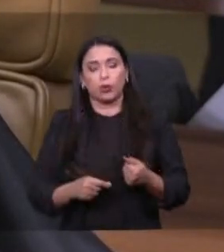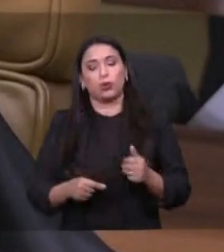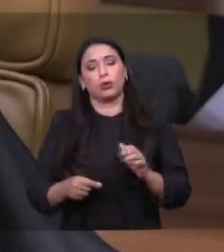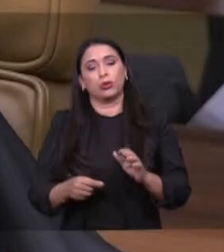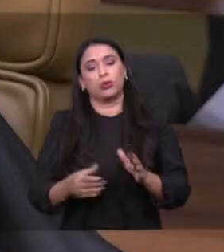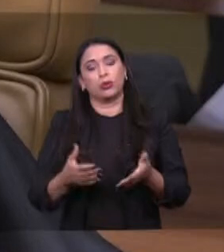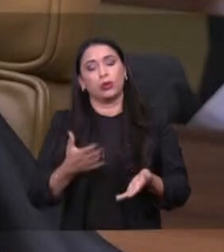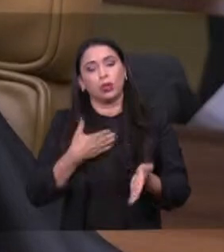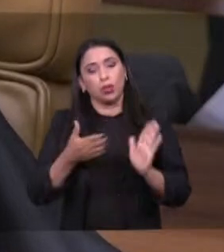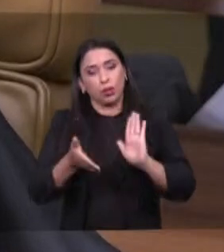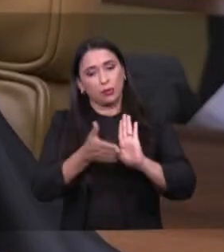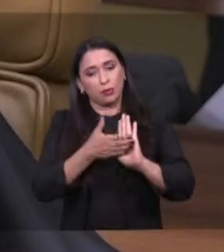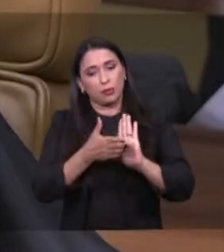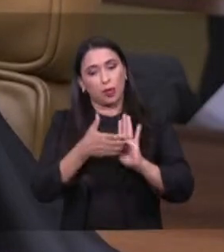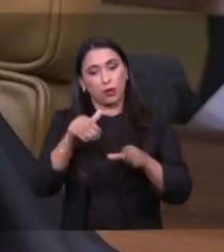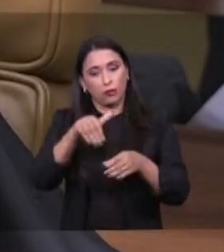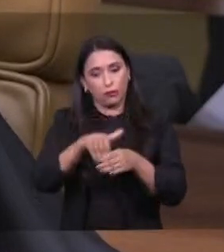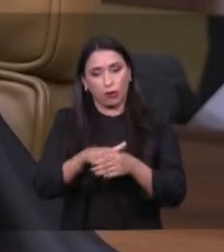fica assim